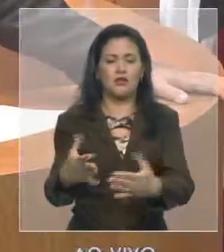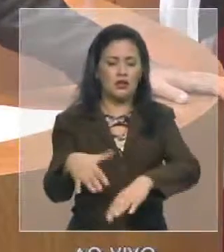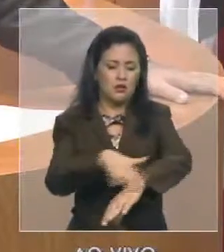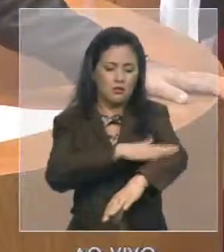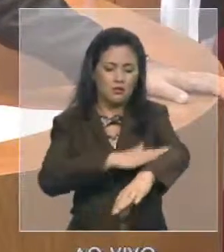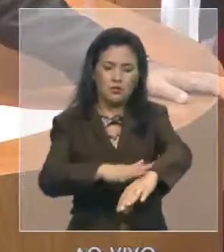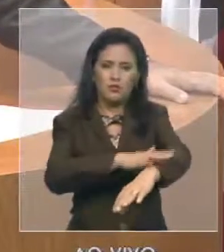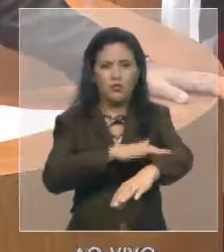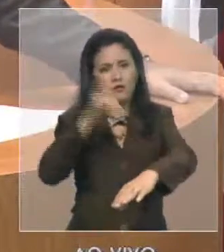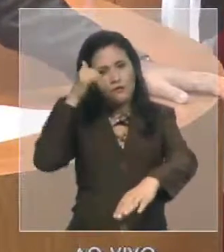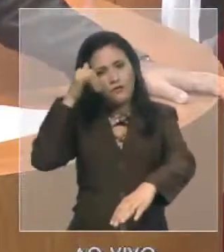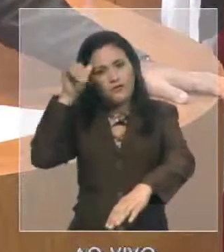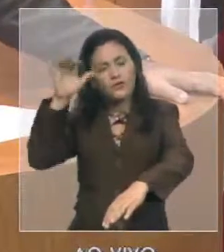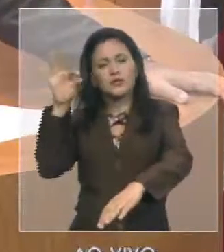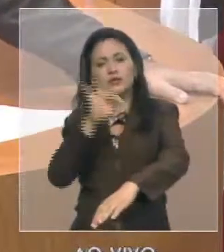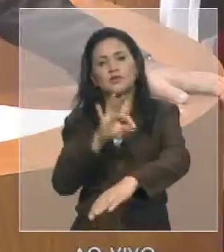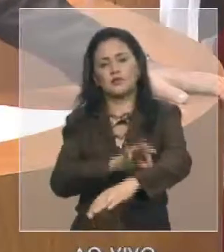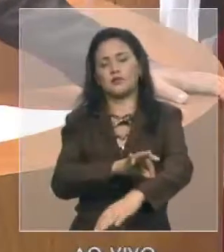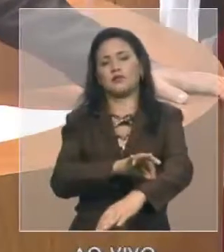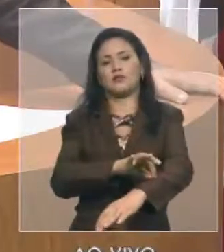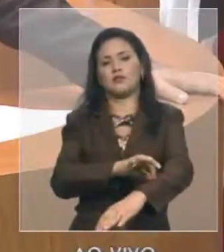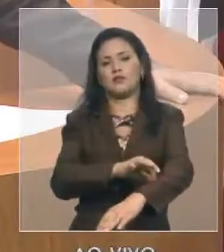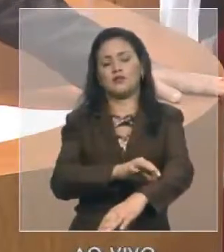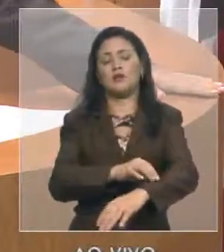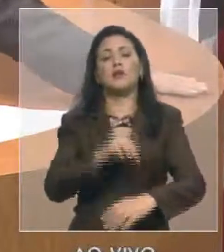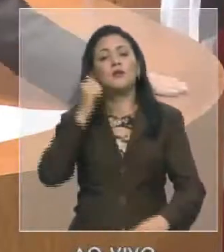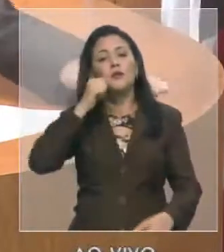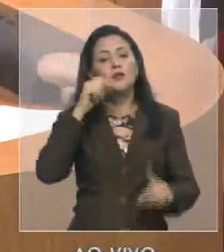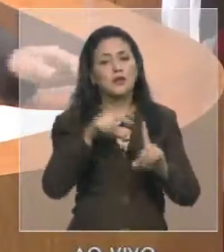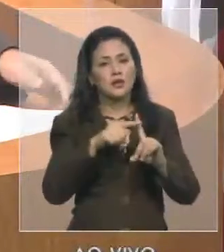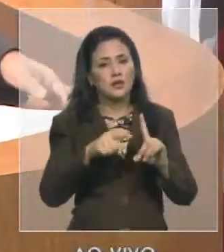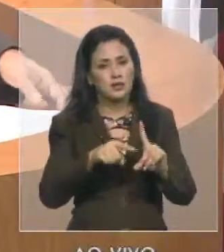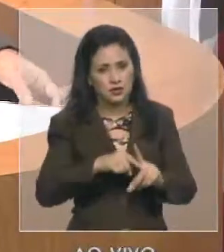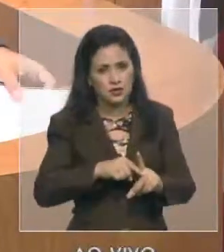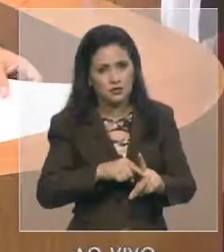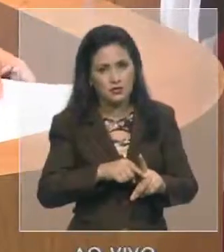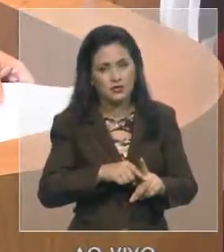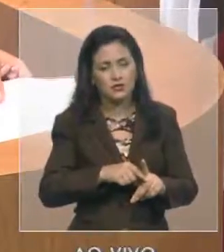Bolsa Família, hoje tem direito a repelente.